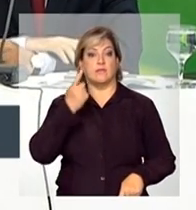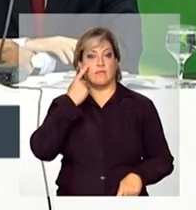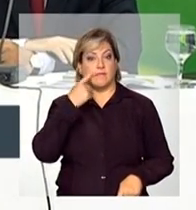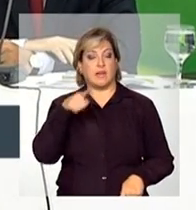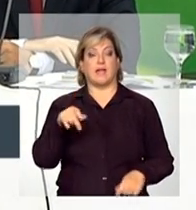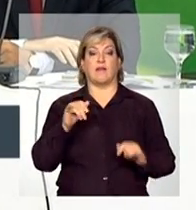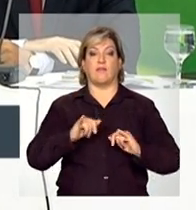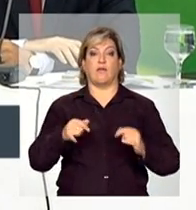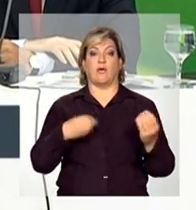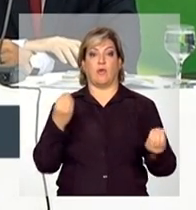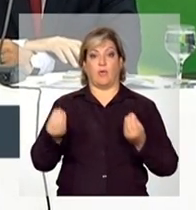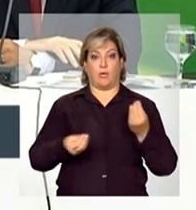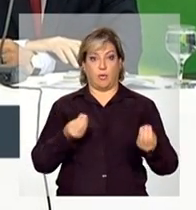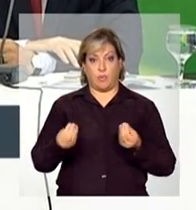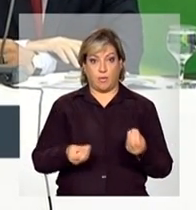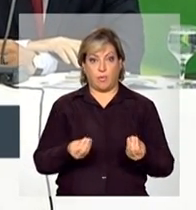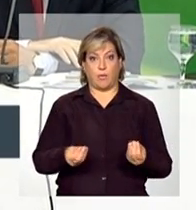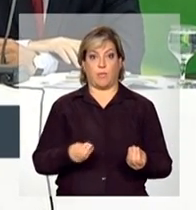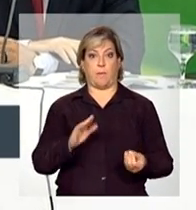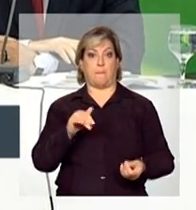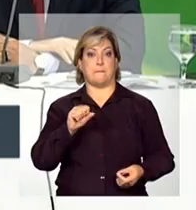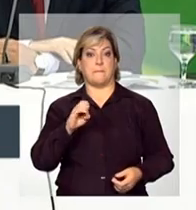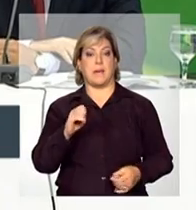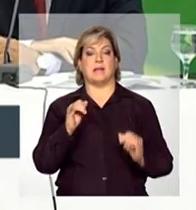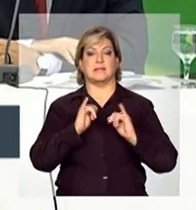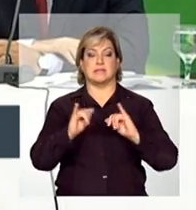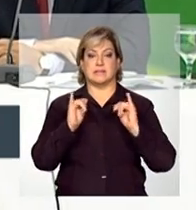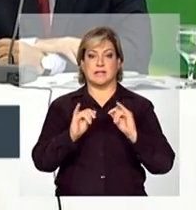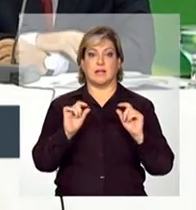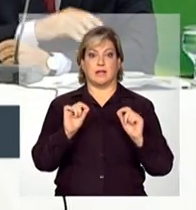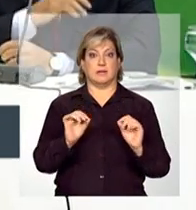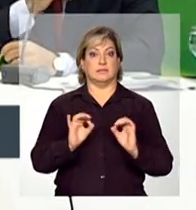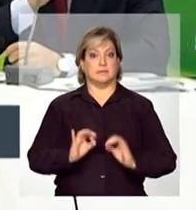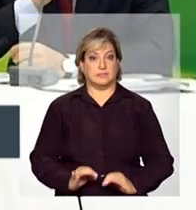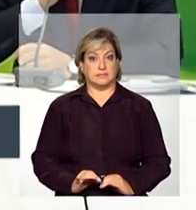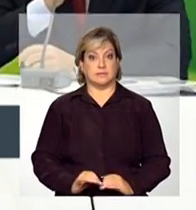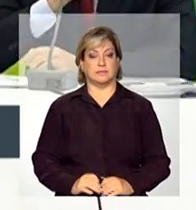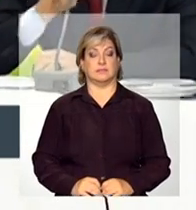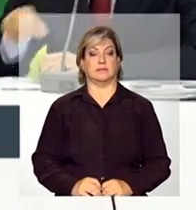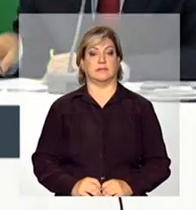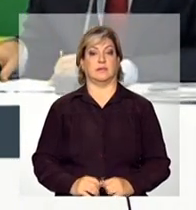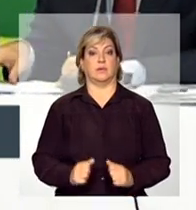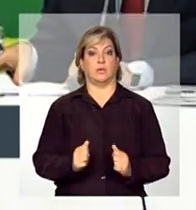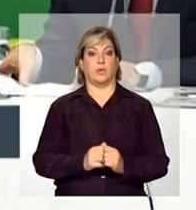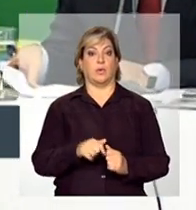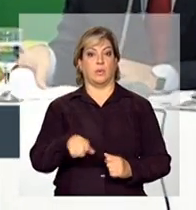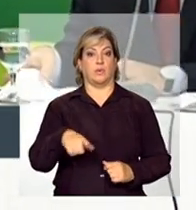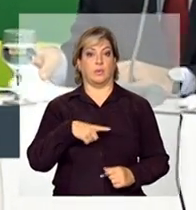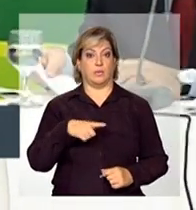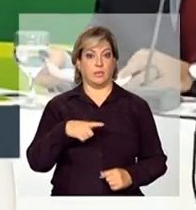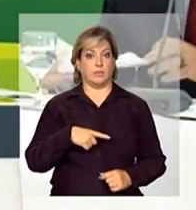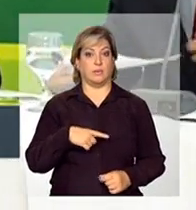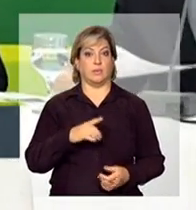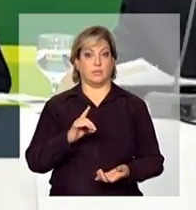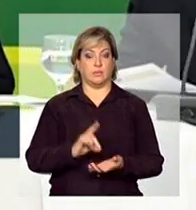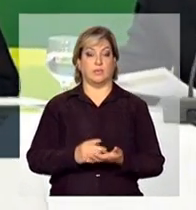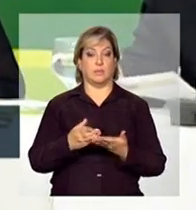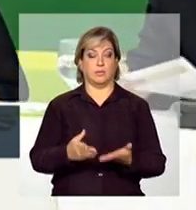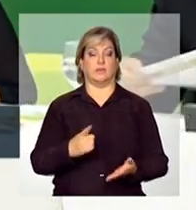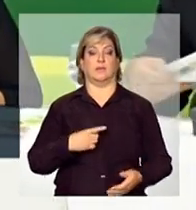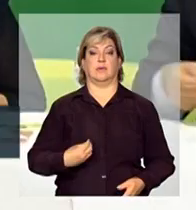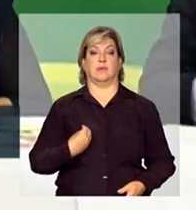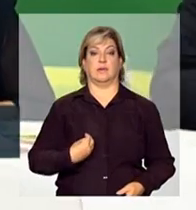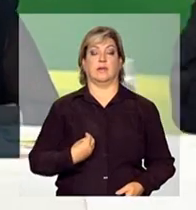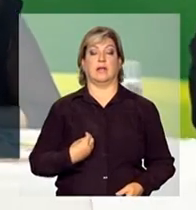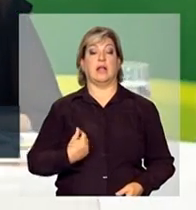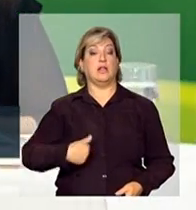é possível trabalhar com base de dados eh consistentes né com a atual realidade e é nisso